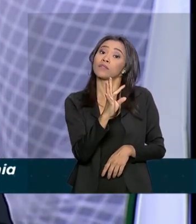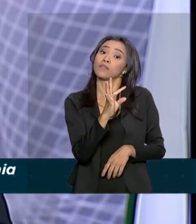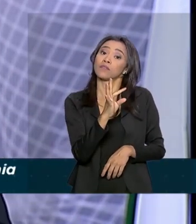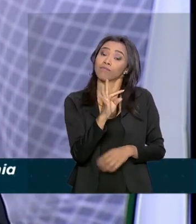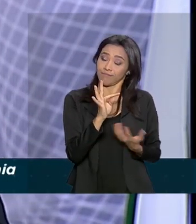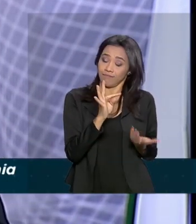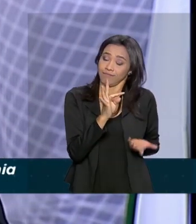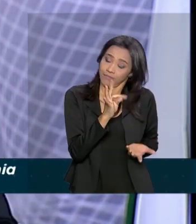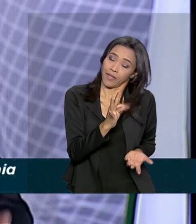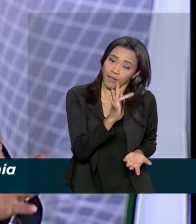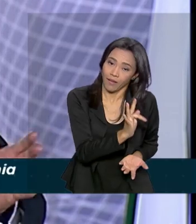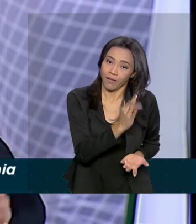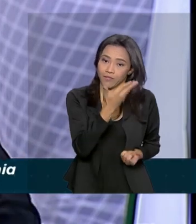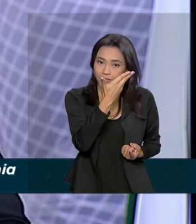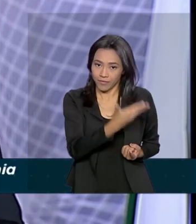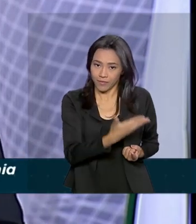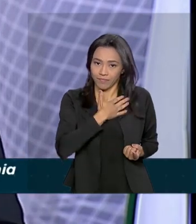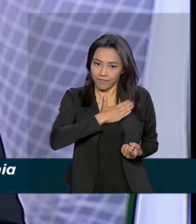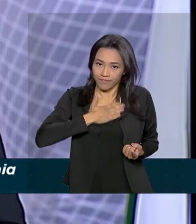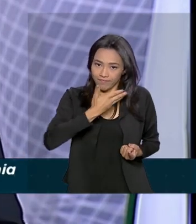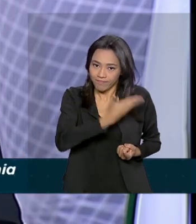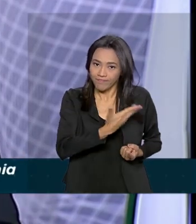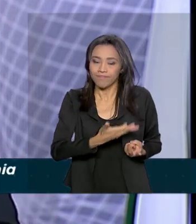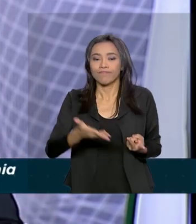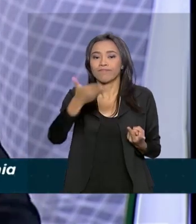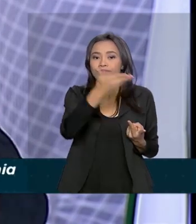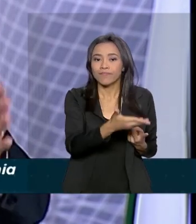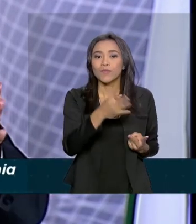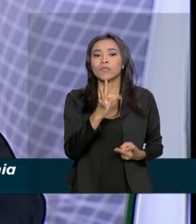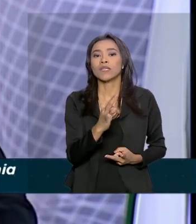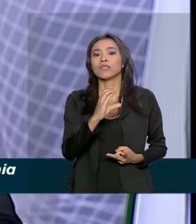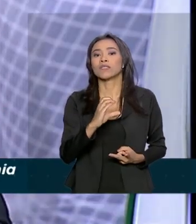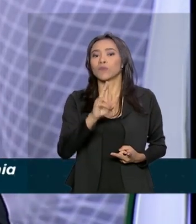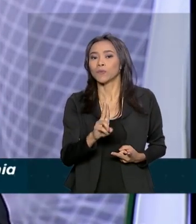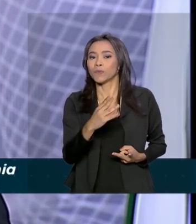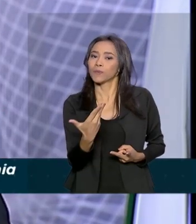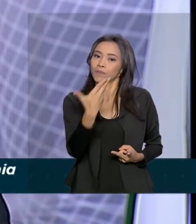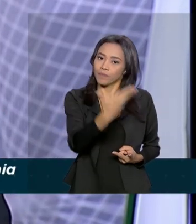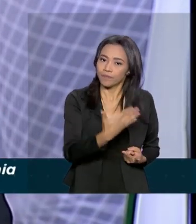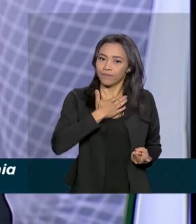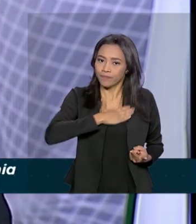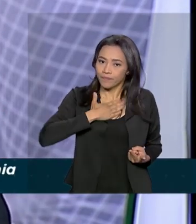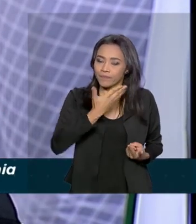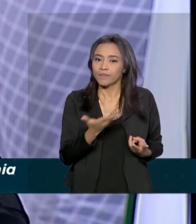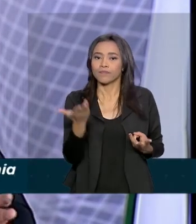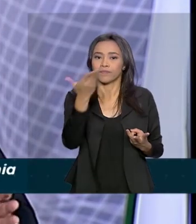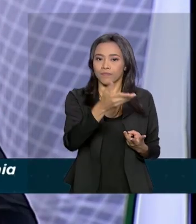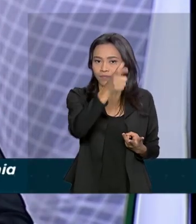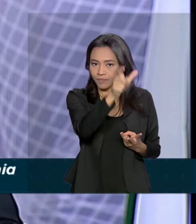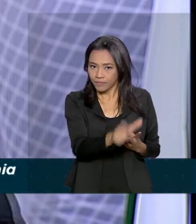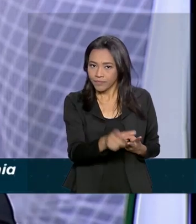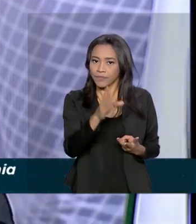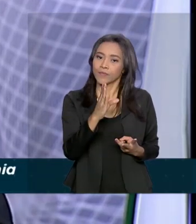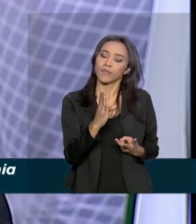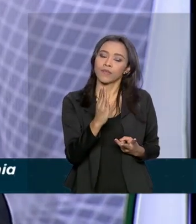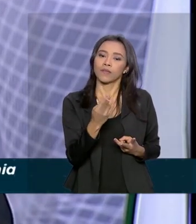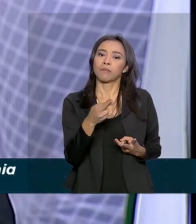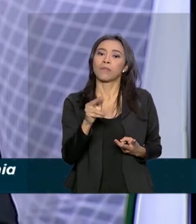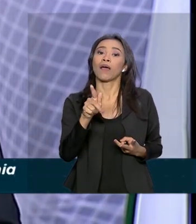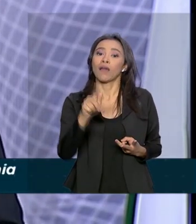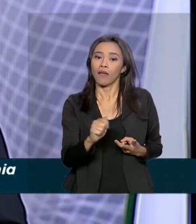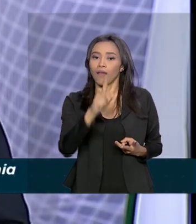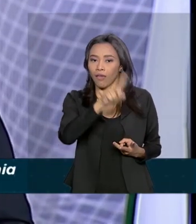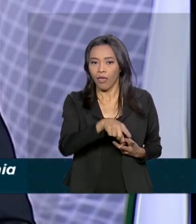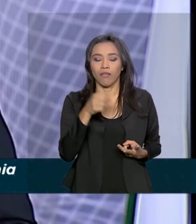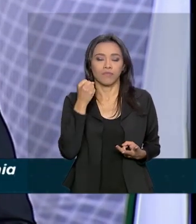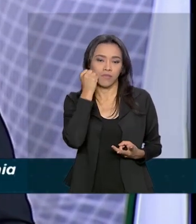prezado Bruno, do TCU, prezado Braga, nosso senador,